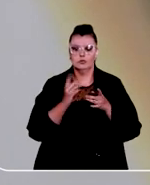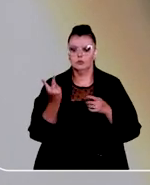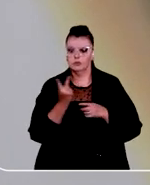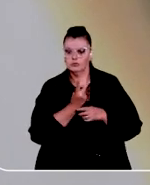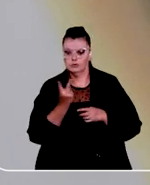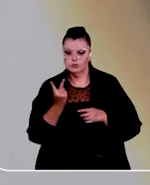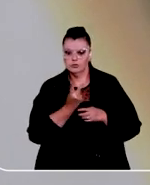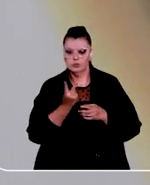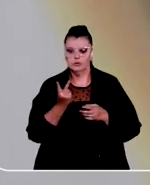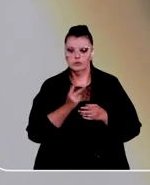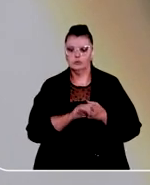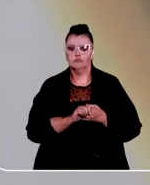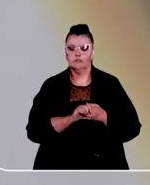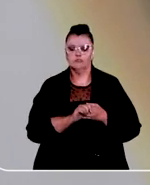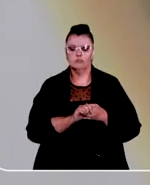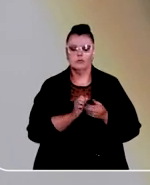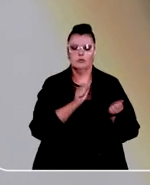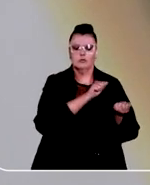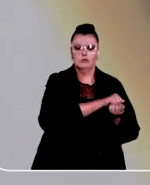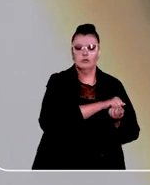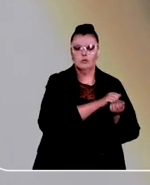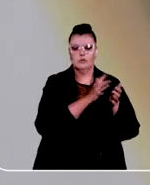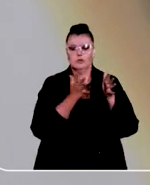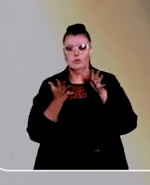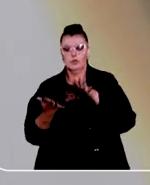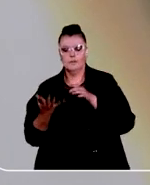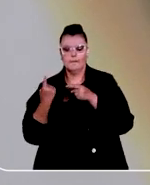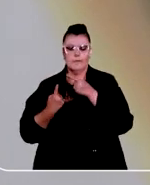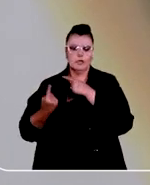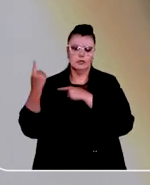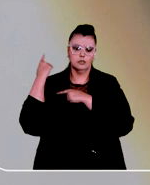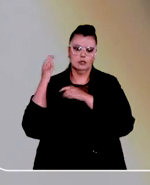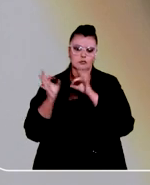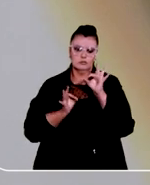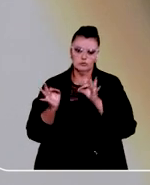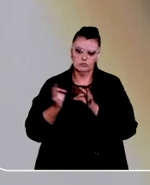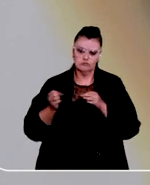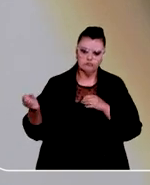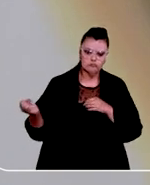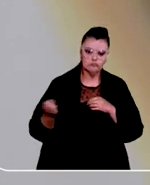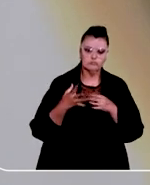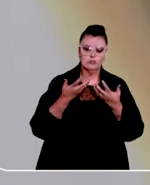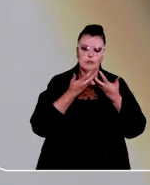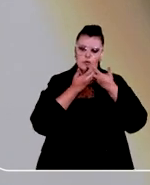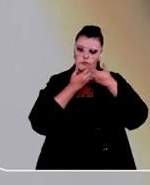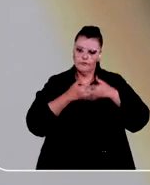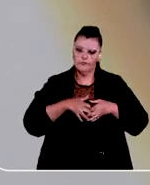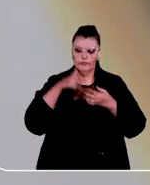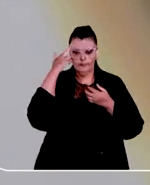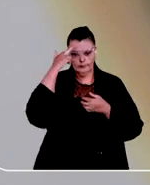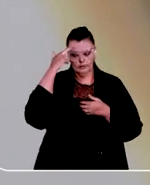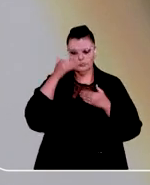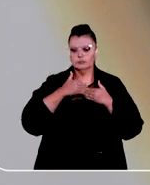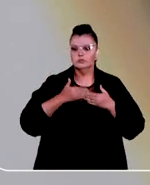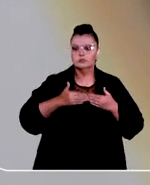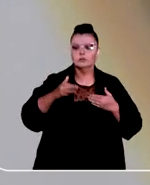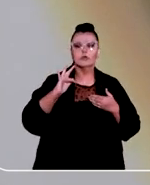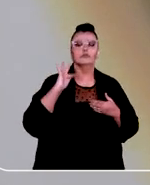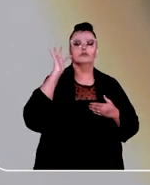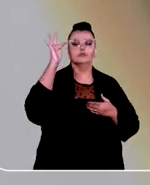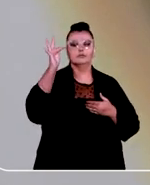Então peça estratégica na administração e na comunicação com a sociedade desdobrando-se em um movimento